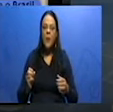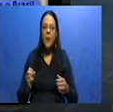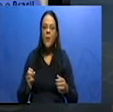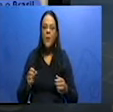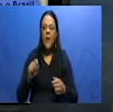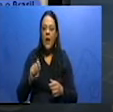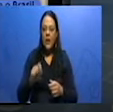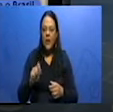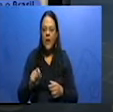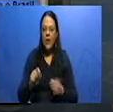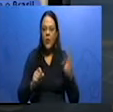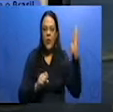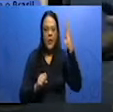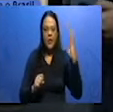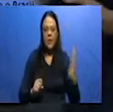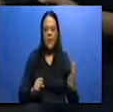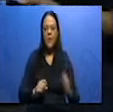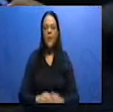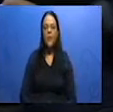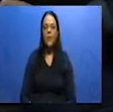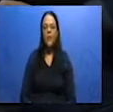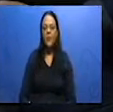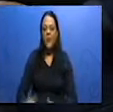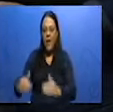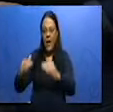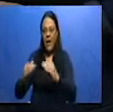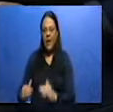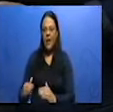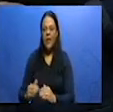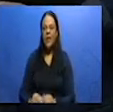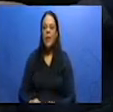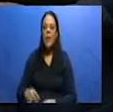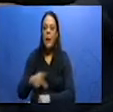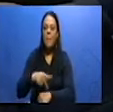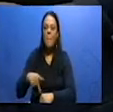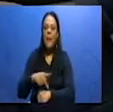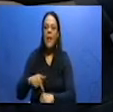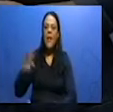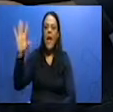chegada dos jesuítas. Enquanto isso, na África,